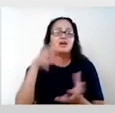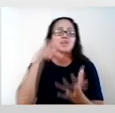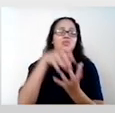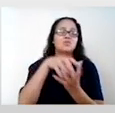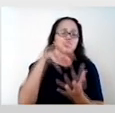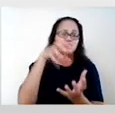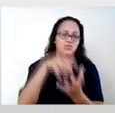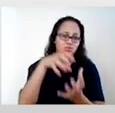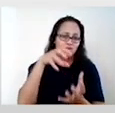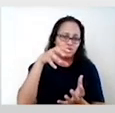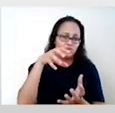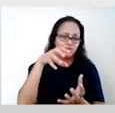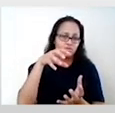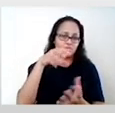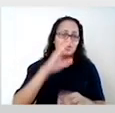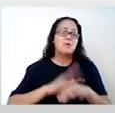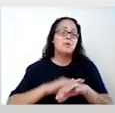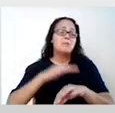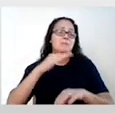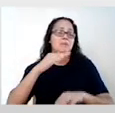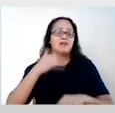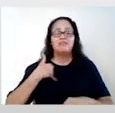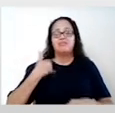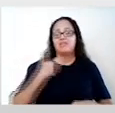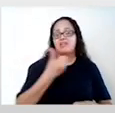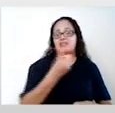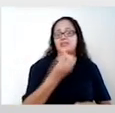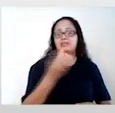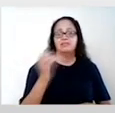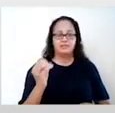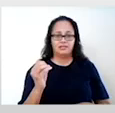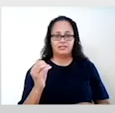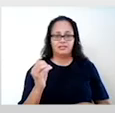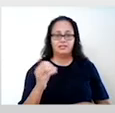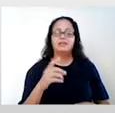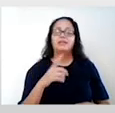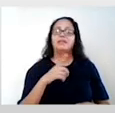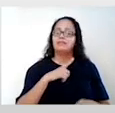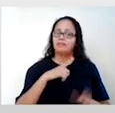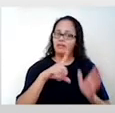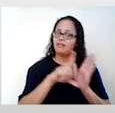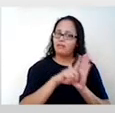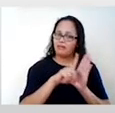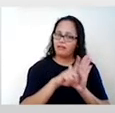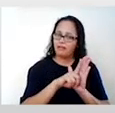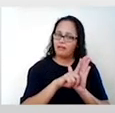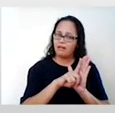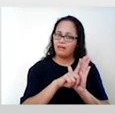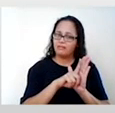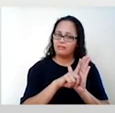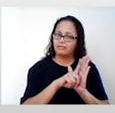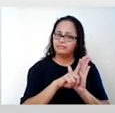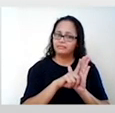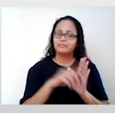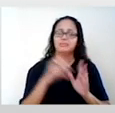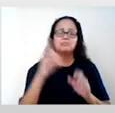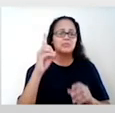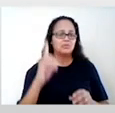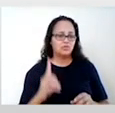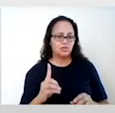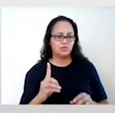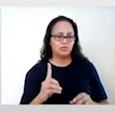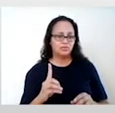60 anos. Então, eu tenho um estatuto, eu tenho leis para tentar garantir os direitos deles. Então, um comecinho aí, o